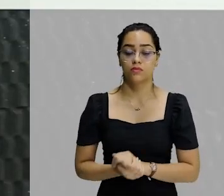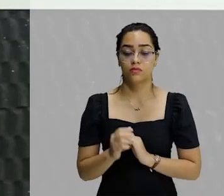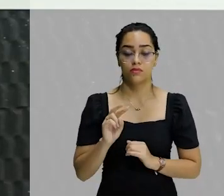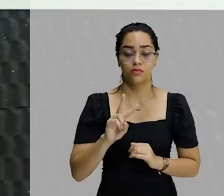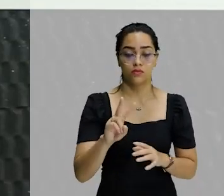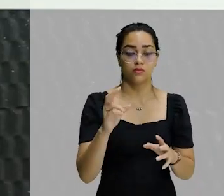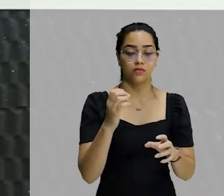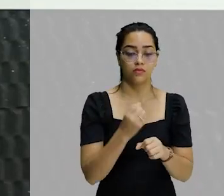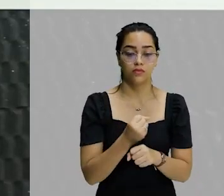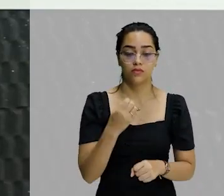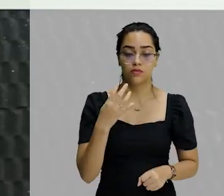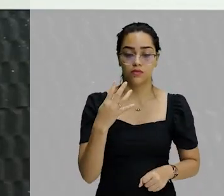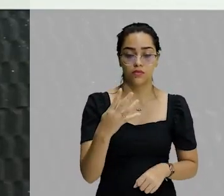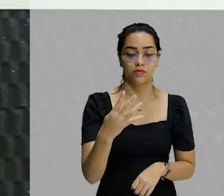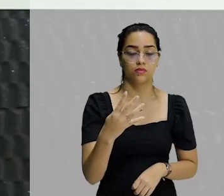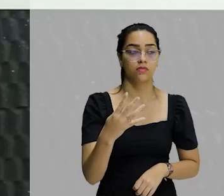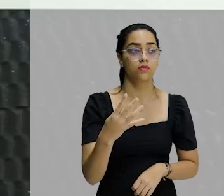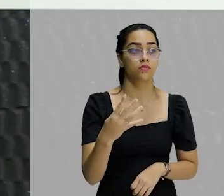igual a 4